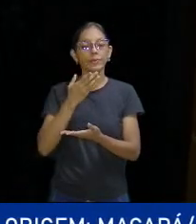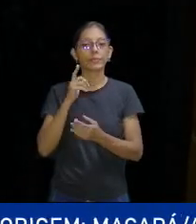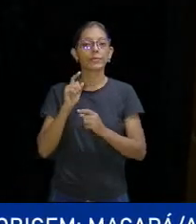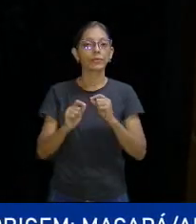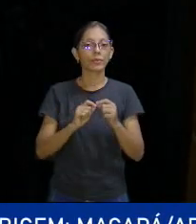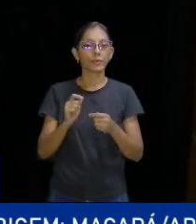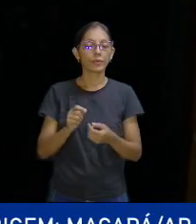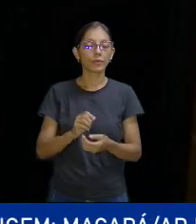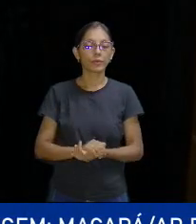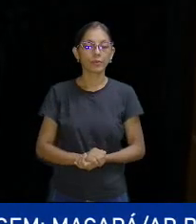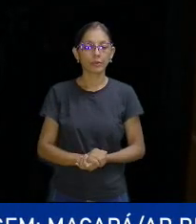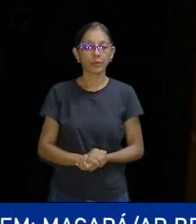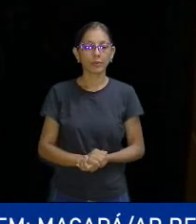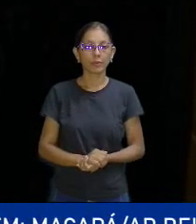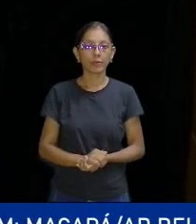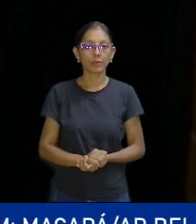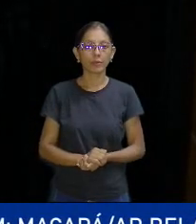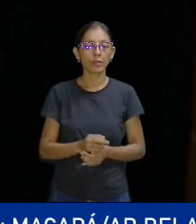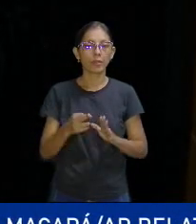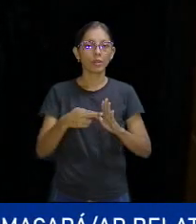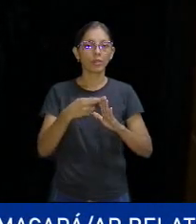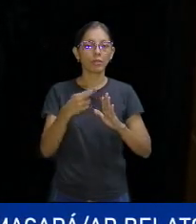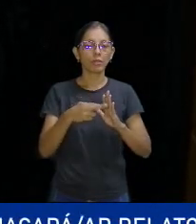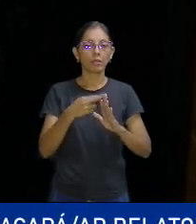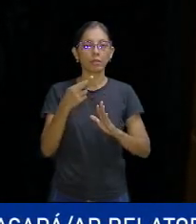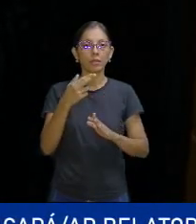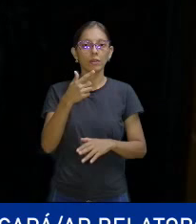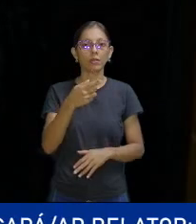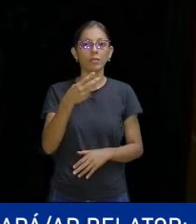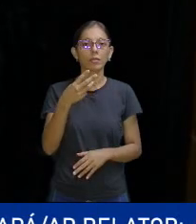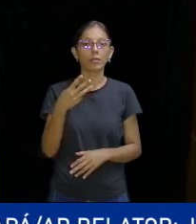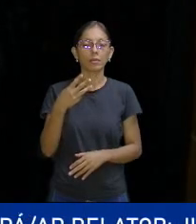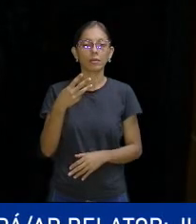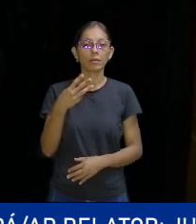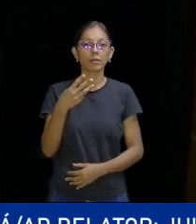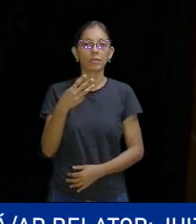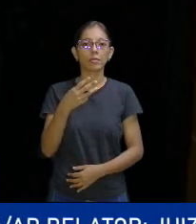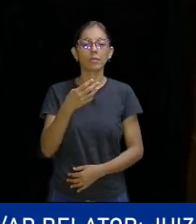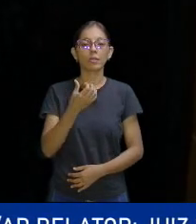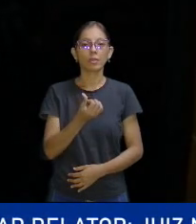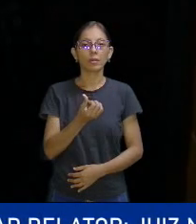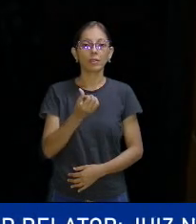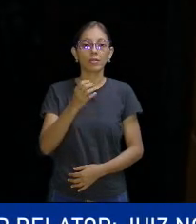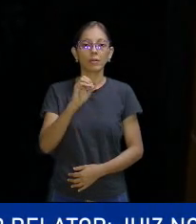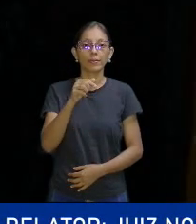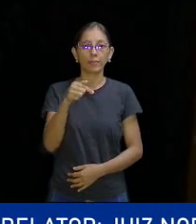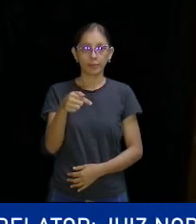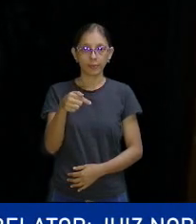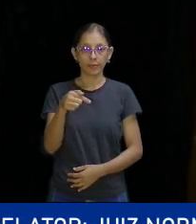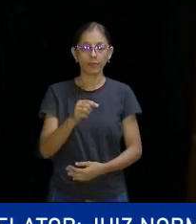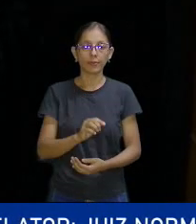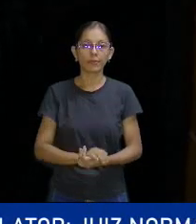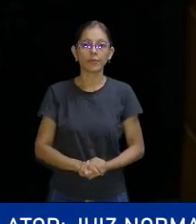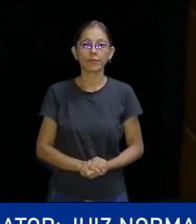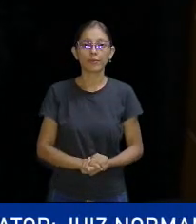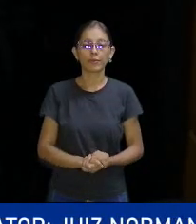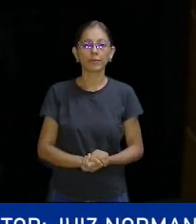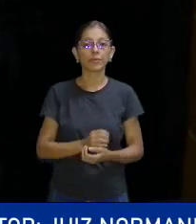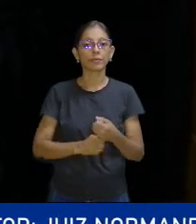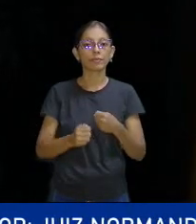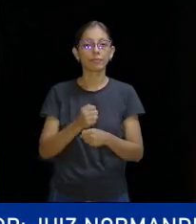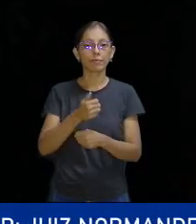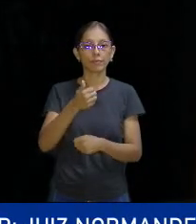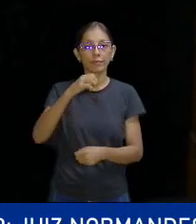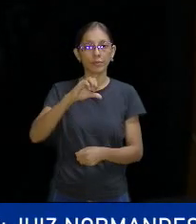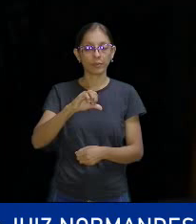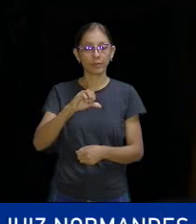parágrafo 1º, inciso 2, da Resolução 23607 de 2019, resolução do TSE. Diz